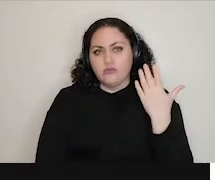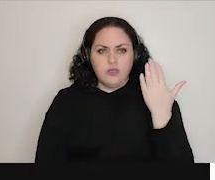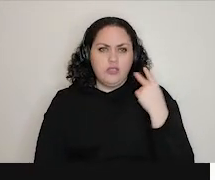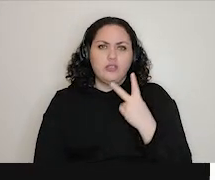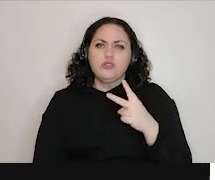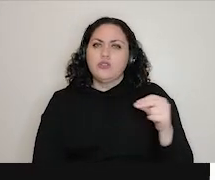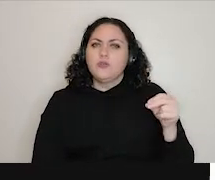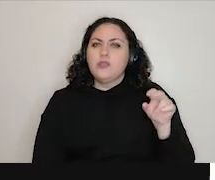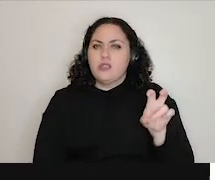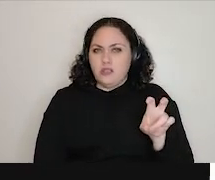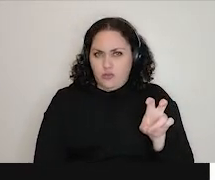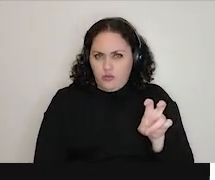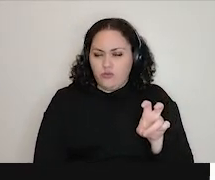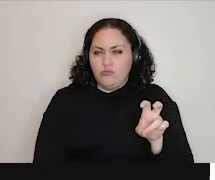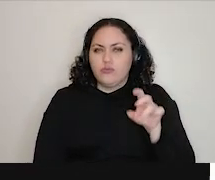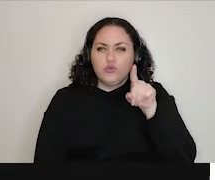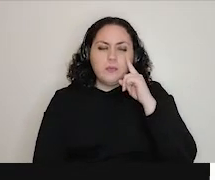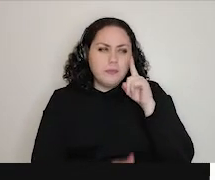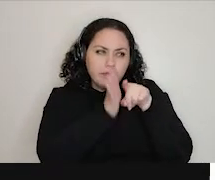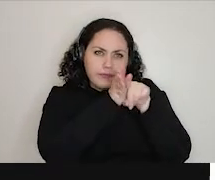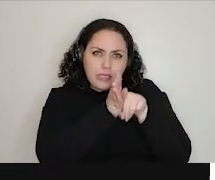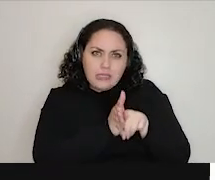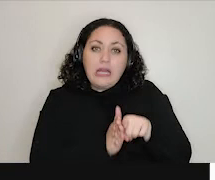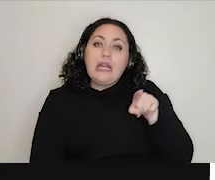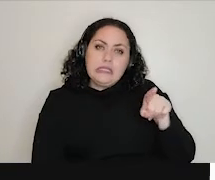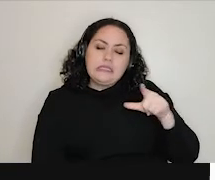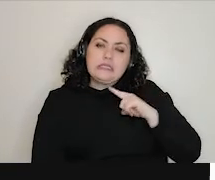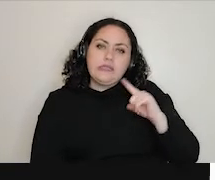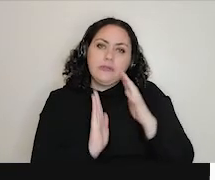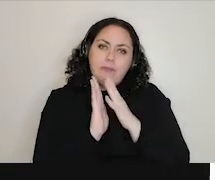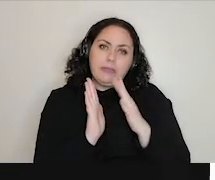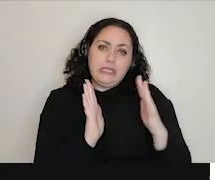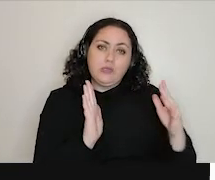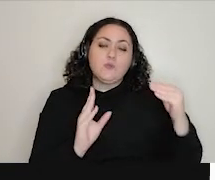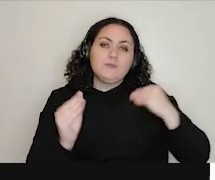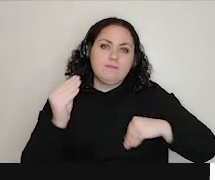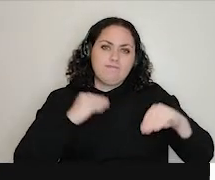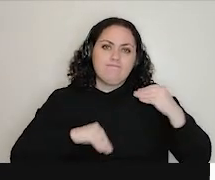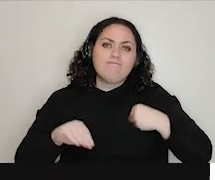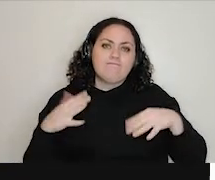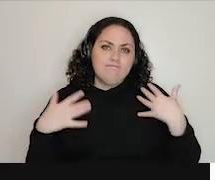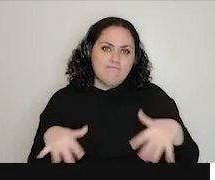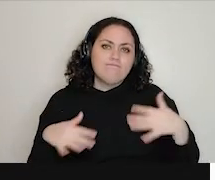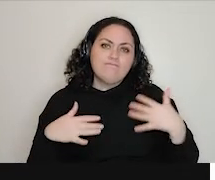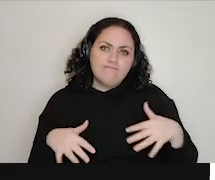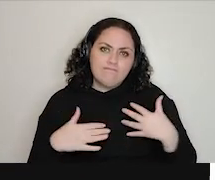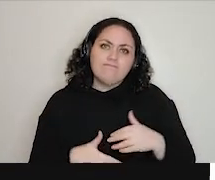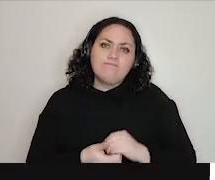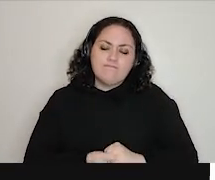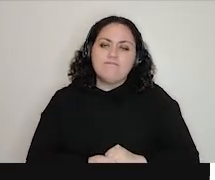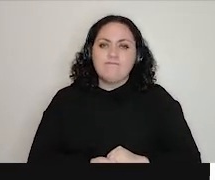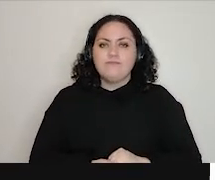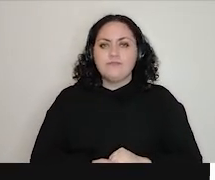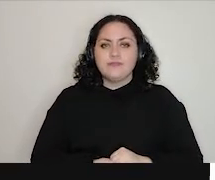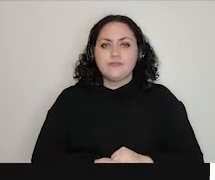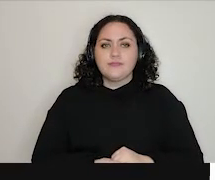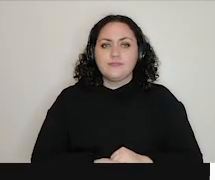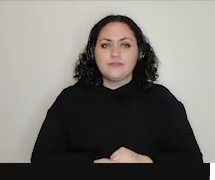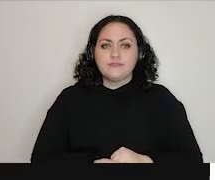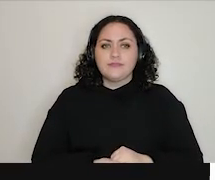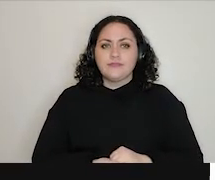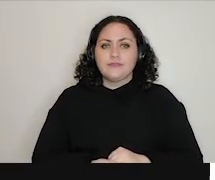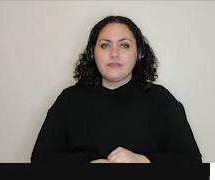Lafond, que faleceu, né, lá em 2005, vocês vão ver que ele passou por um intenso período